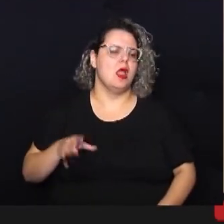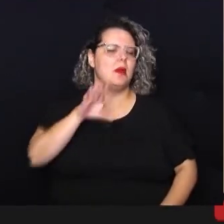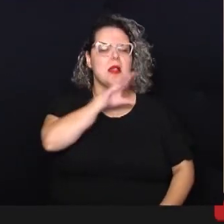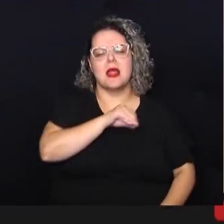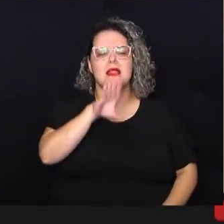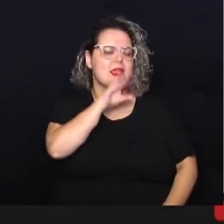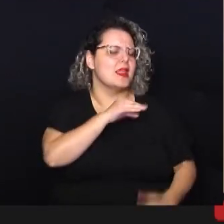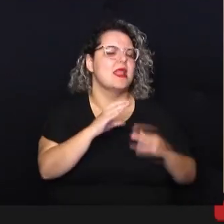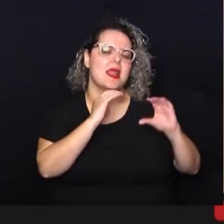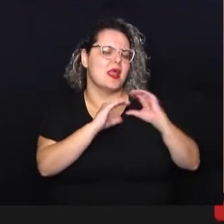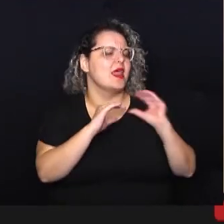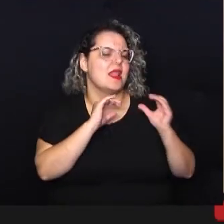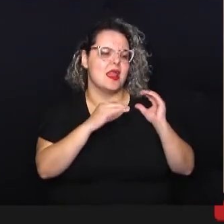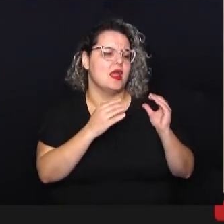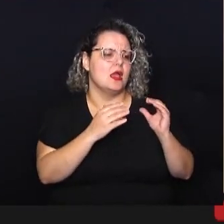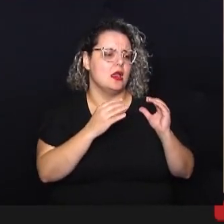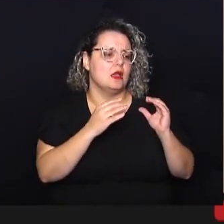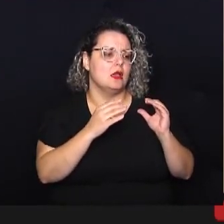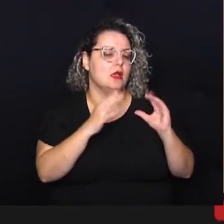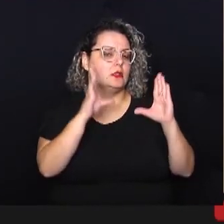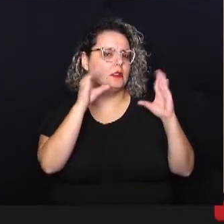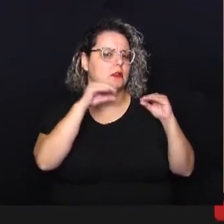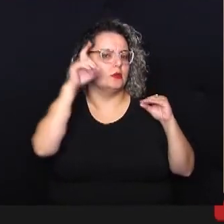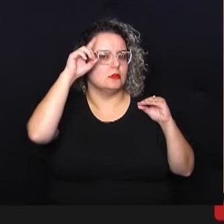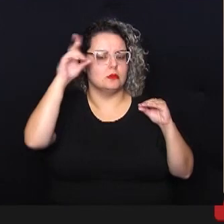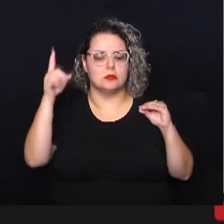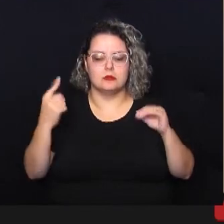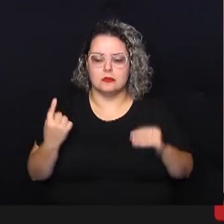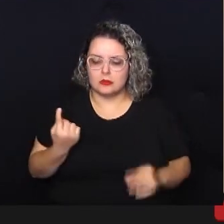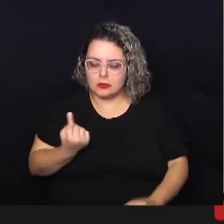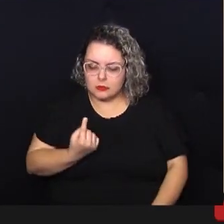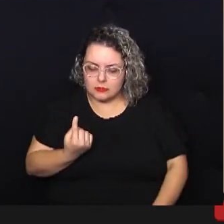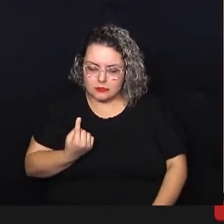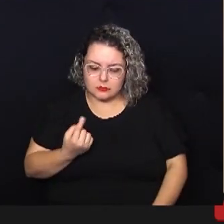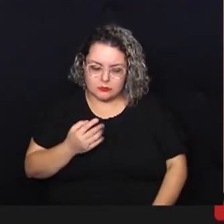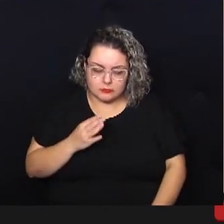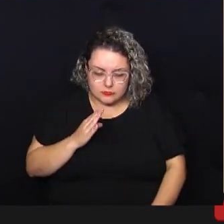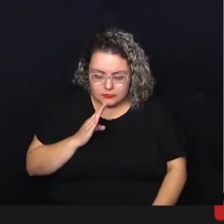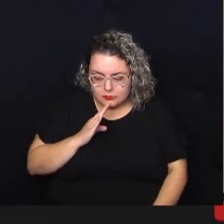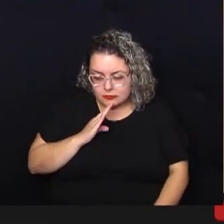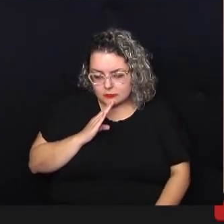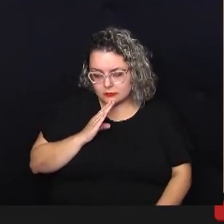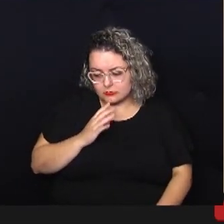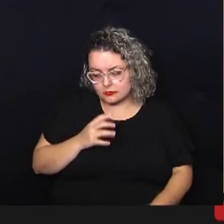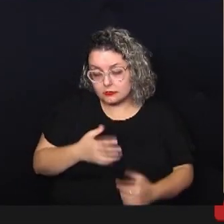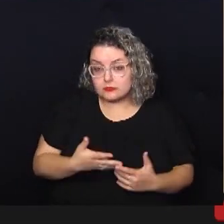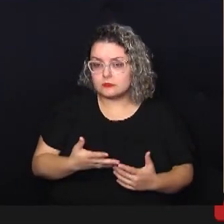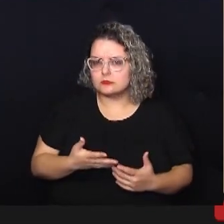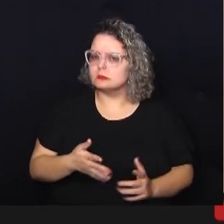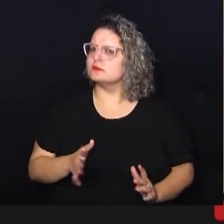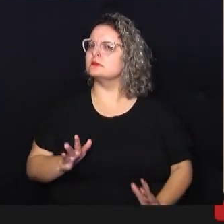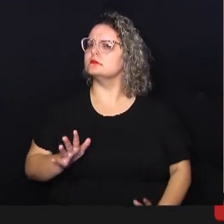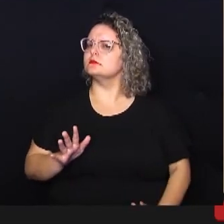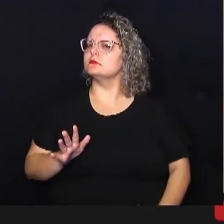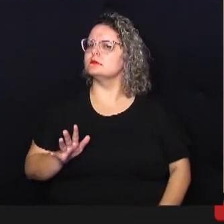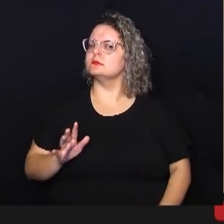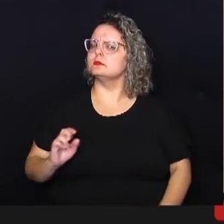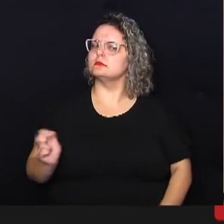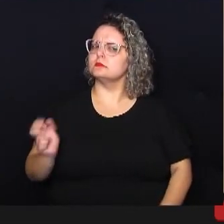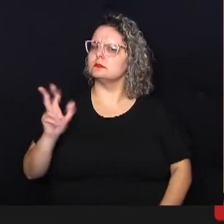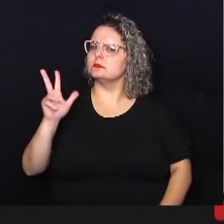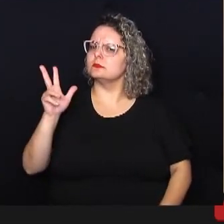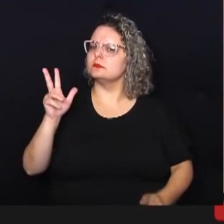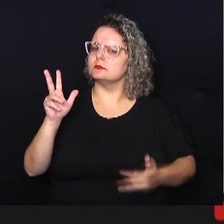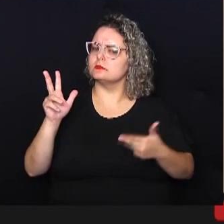muito comunicativa, de repente ela está muito sozinha, muito quieta. A gente tem que acender uma luzinha. Opa, alguma coisa